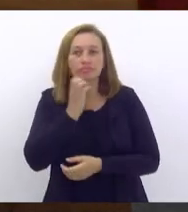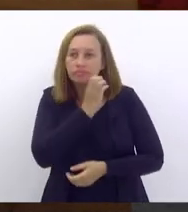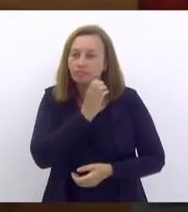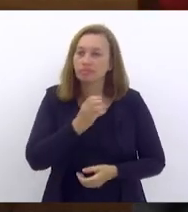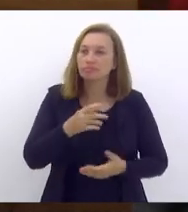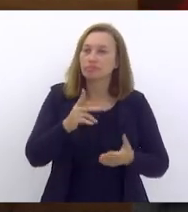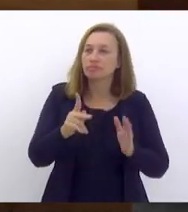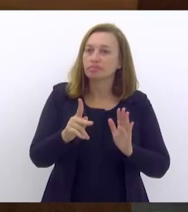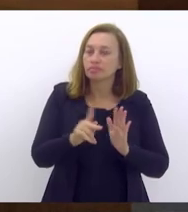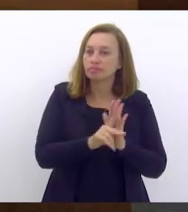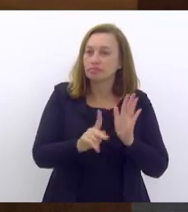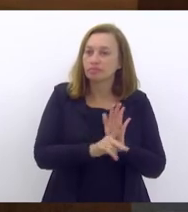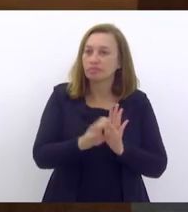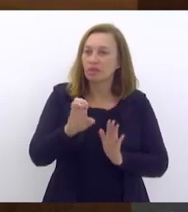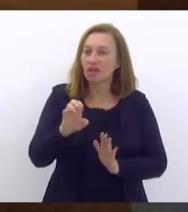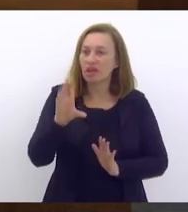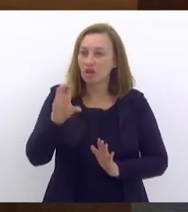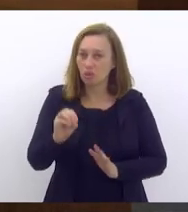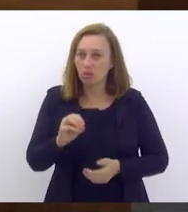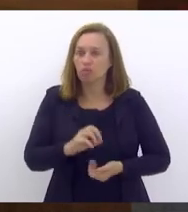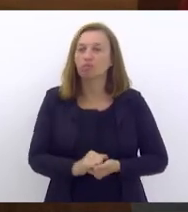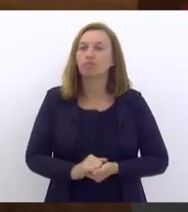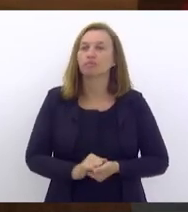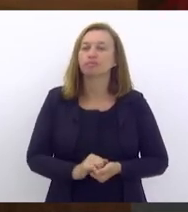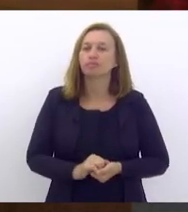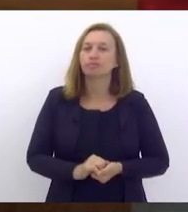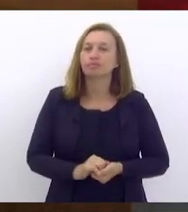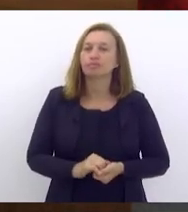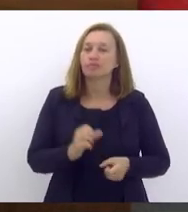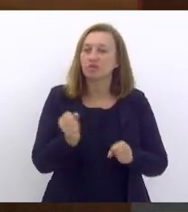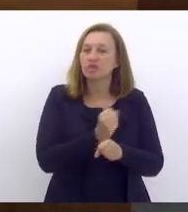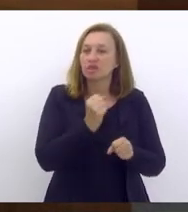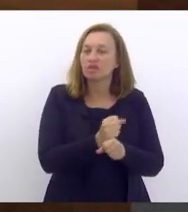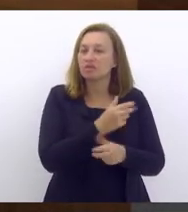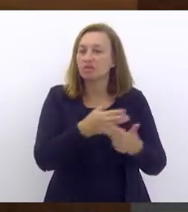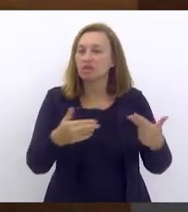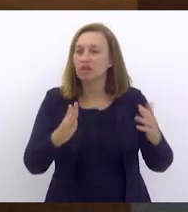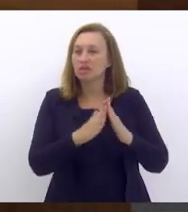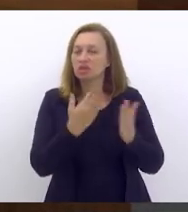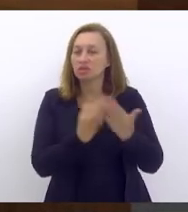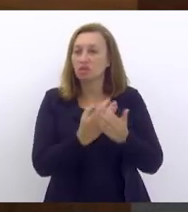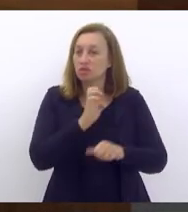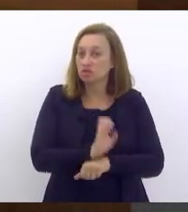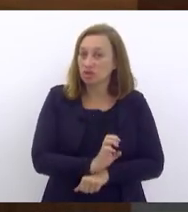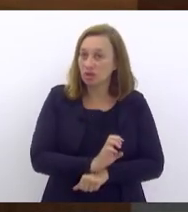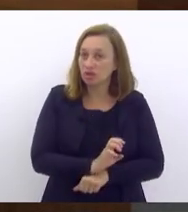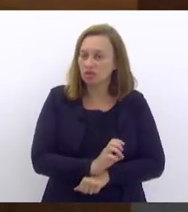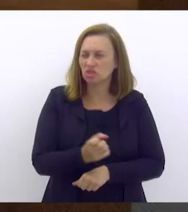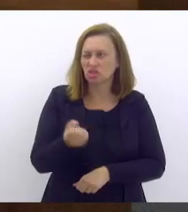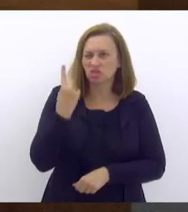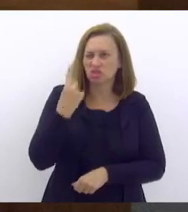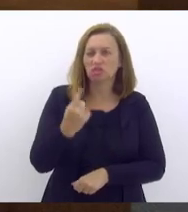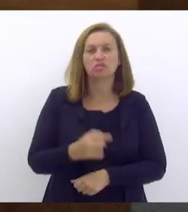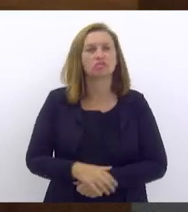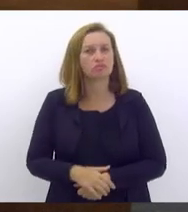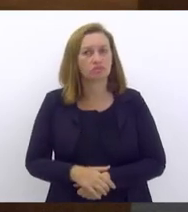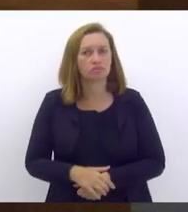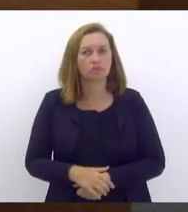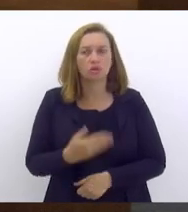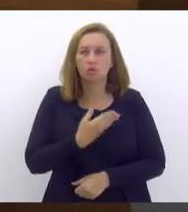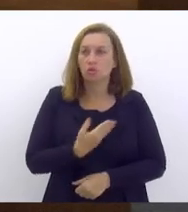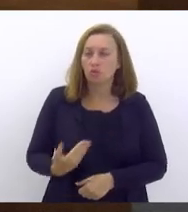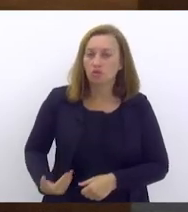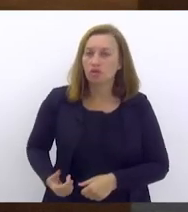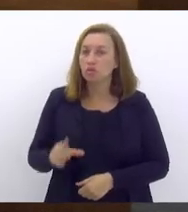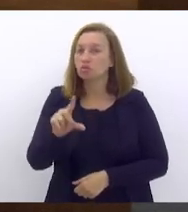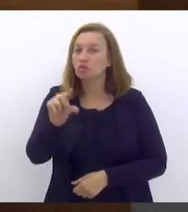chamado Projeto ECO. Esse projeto reformou dezenas de escolas no Estado. E, estranhamente, o governo